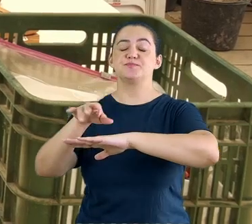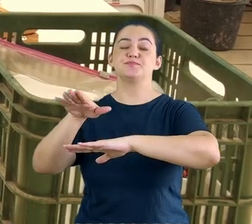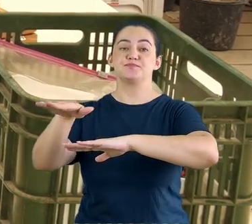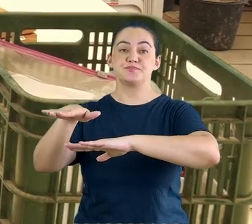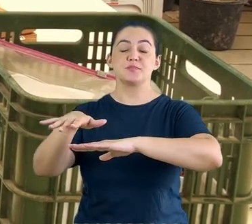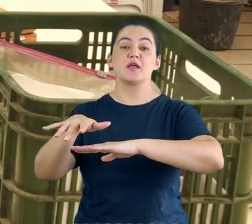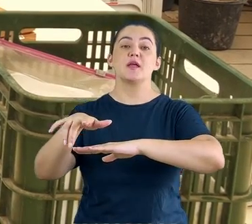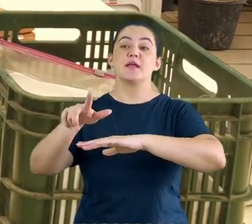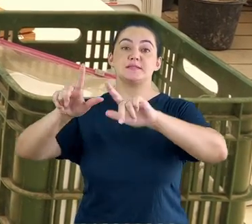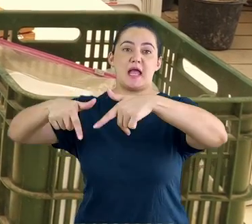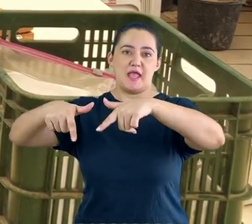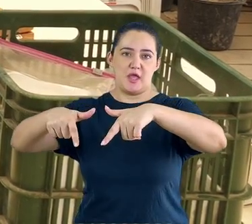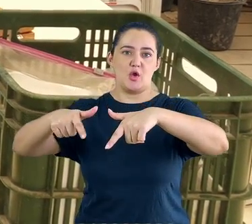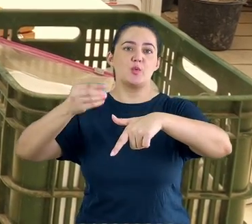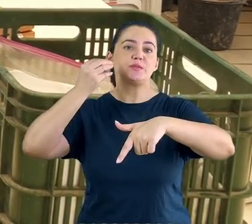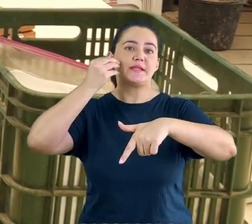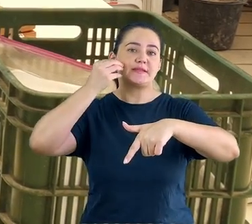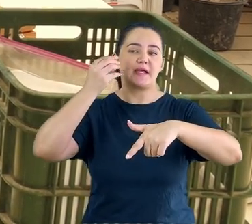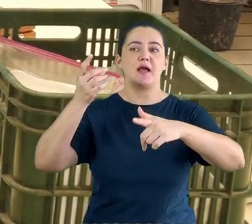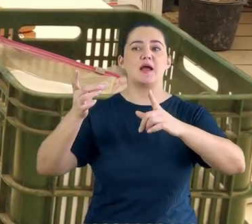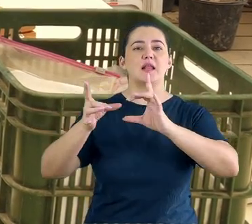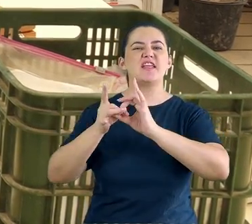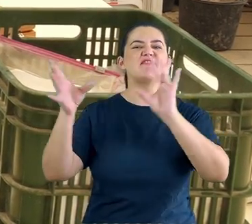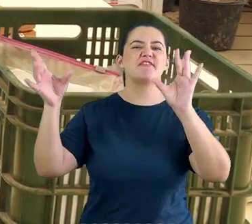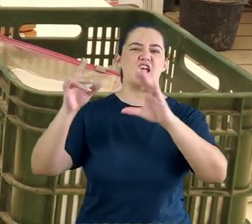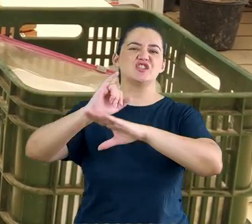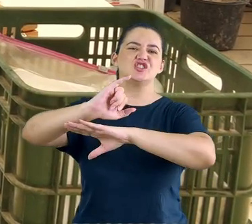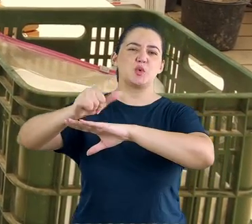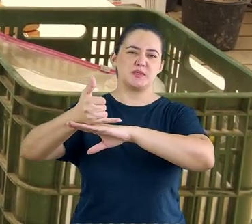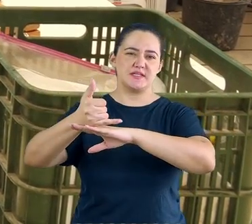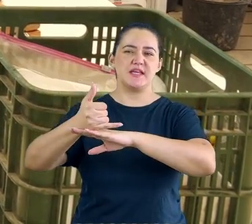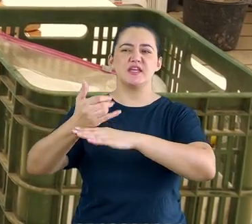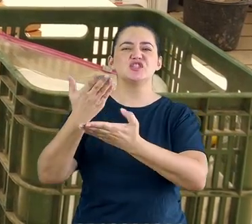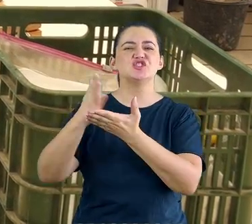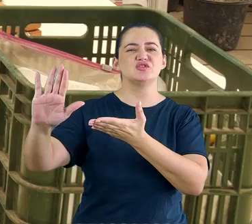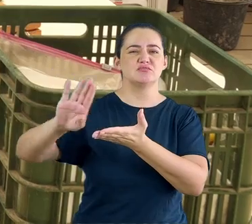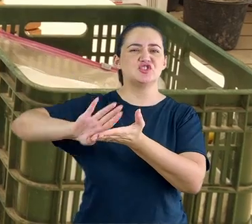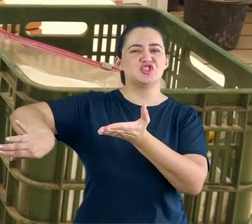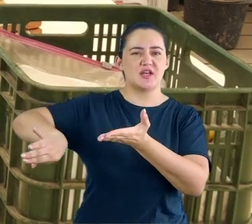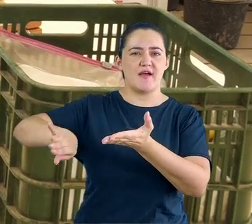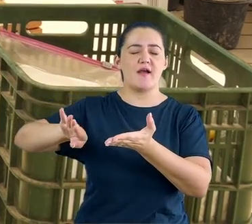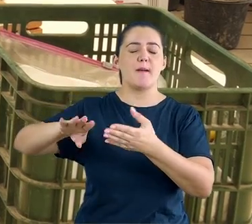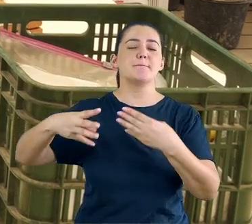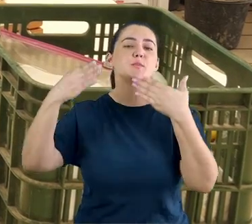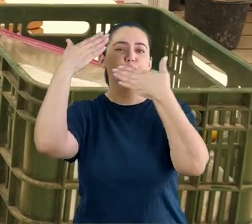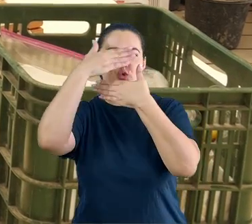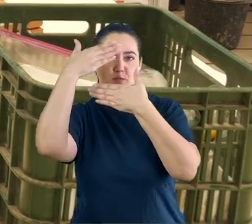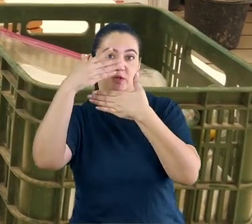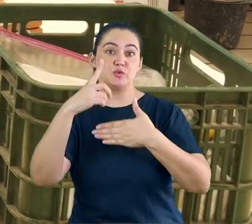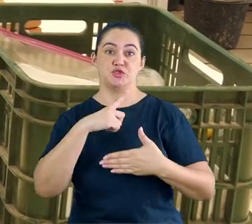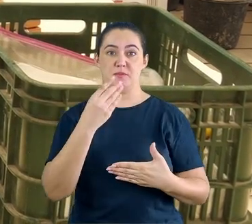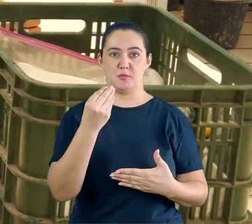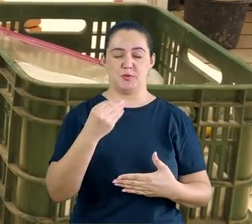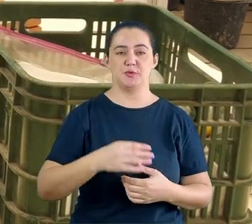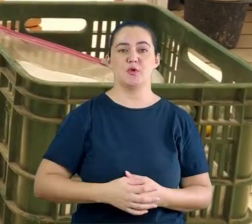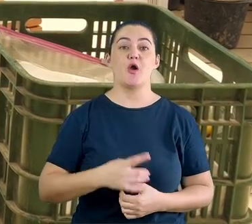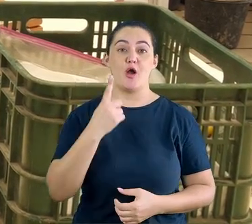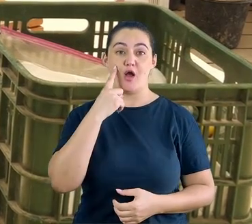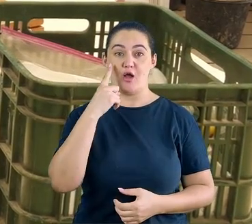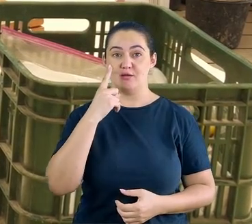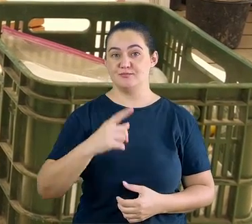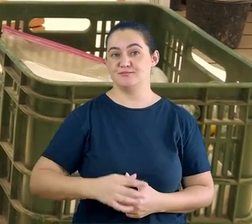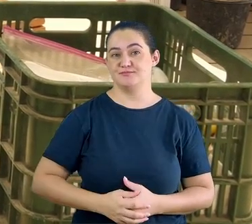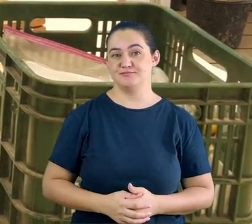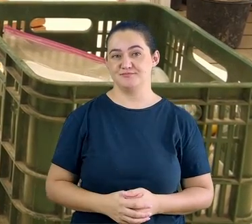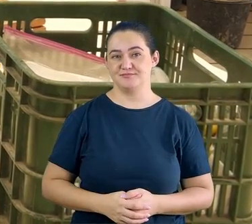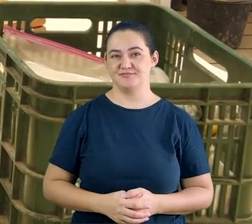Palestina, para livrar Jerusalém dos muçulmanos, etc. Muitos cruzados estiveram aqui. E um deles possivelmente